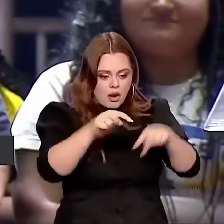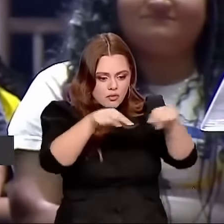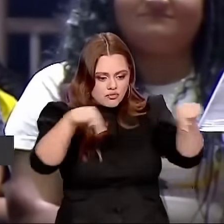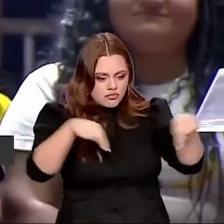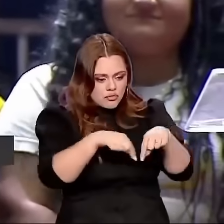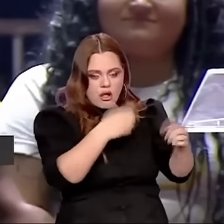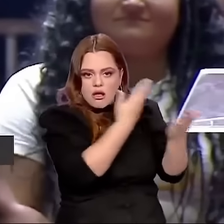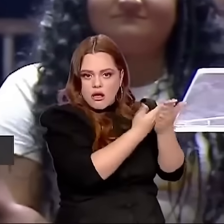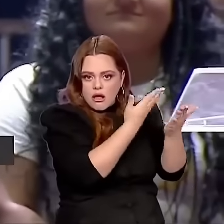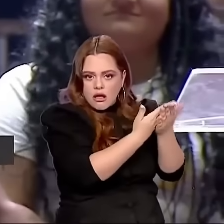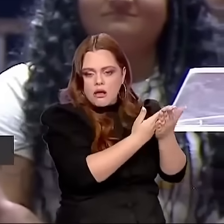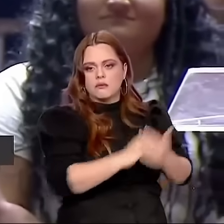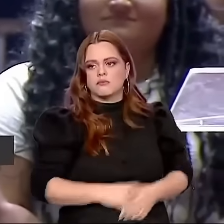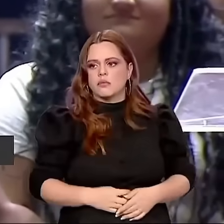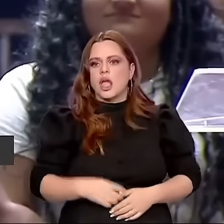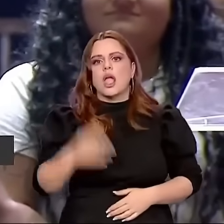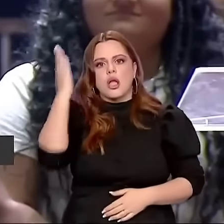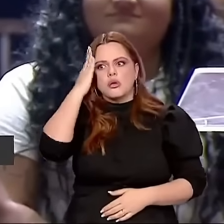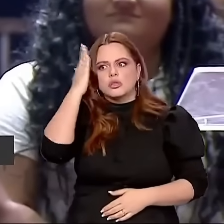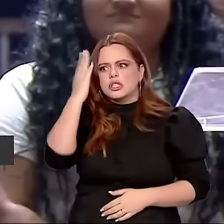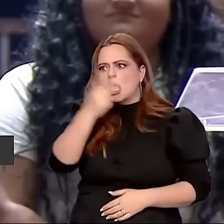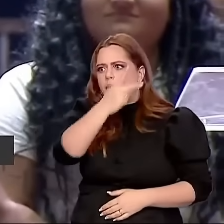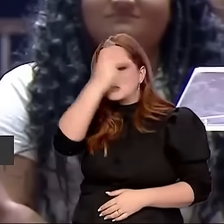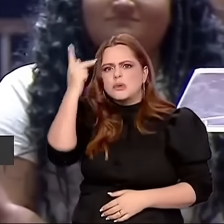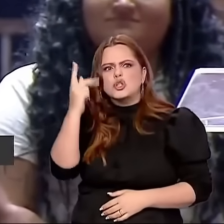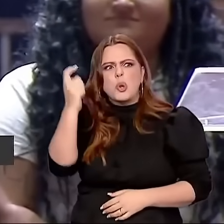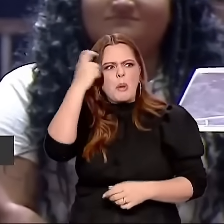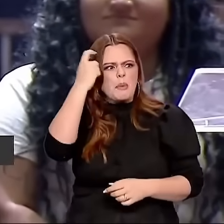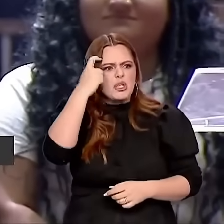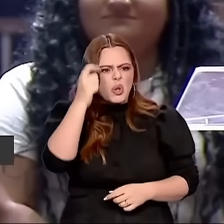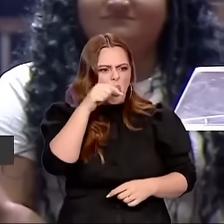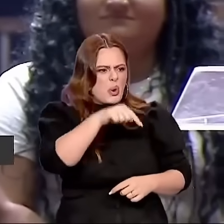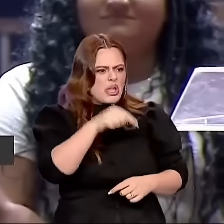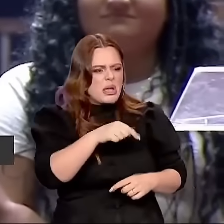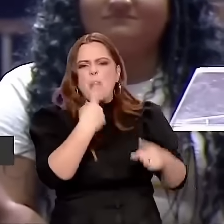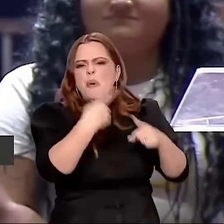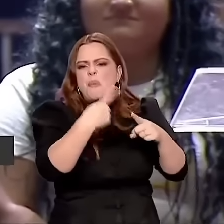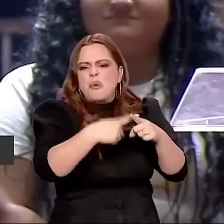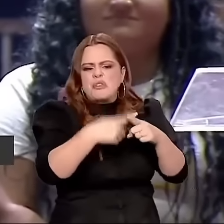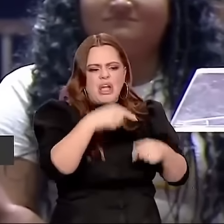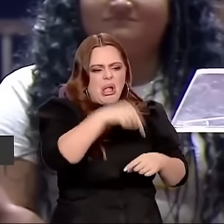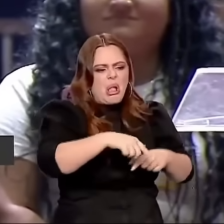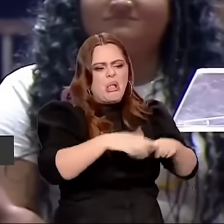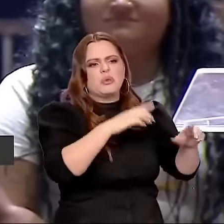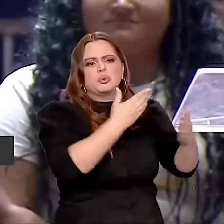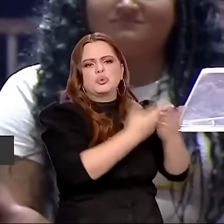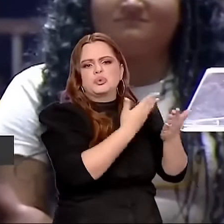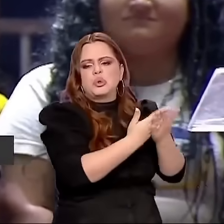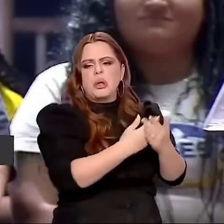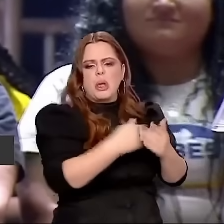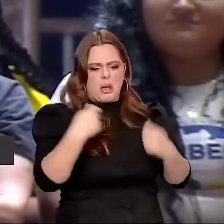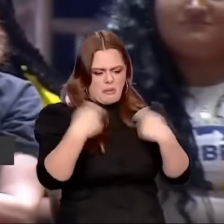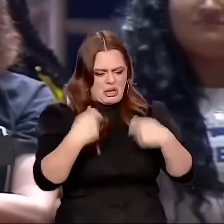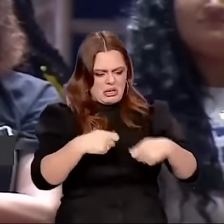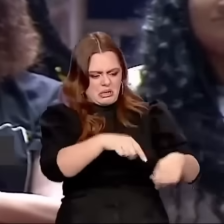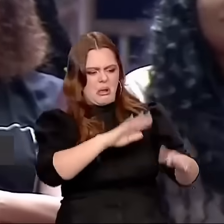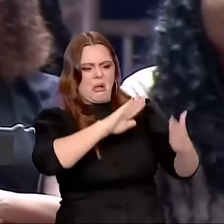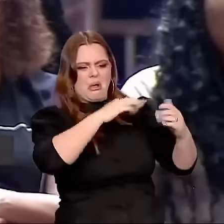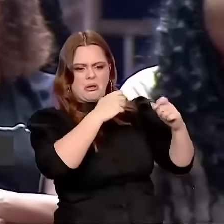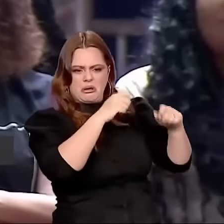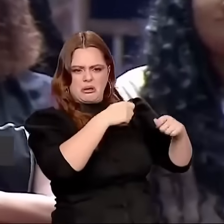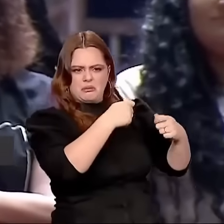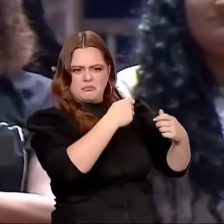quanta gente pensou: o que eles estão fazendo aqui? Eles deveriam estar trabalhando. trabalhando, eles deveriam estar